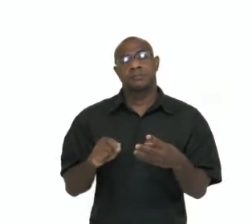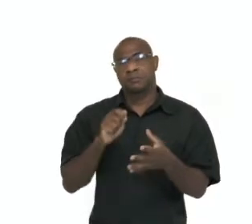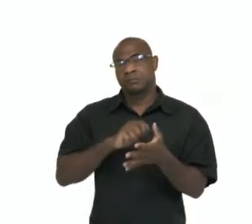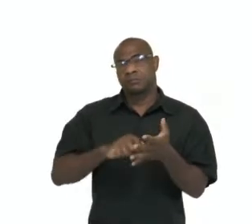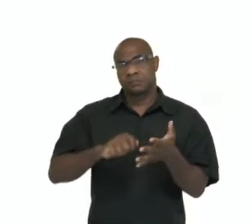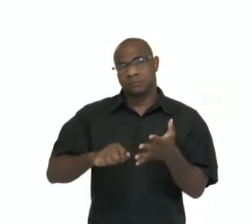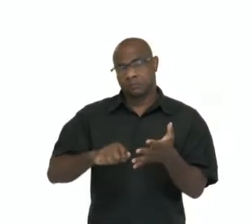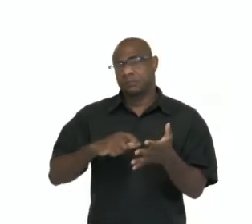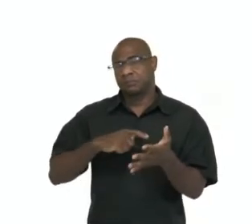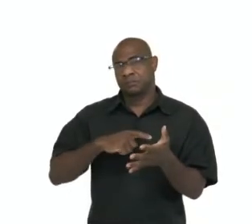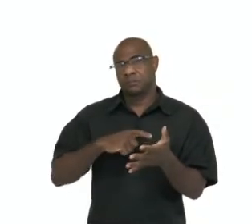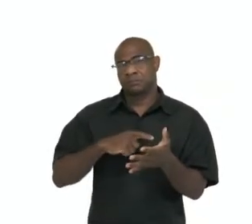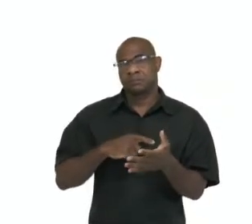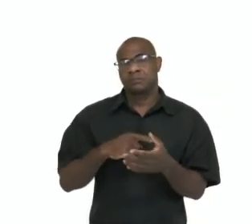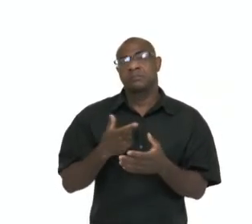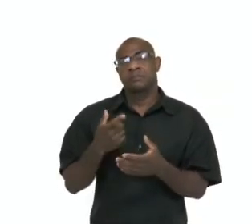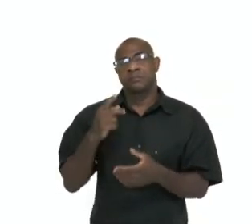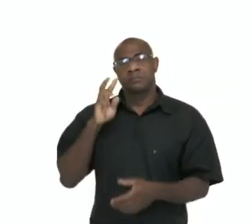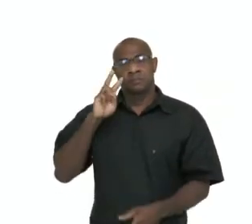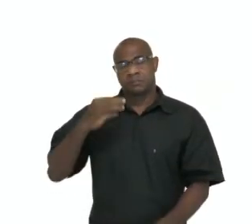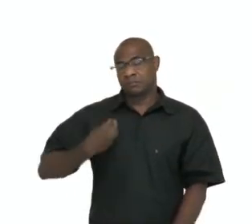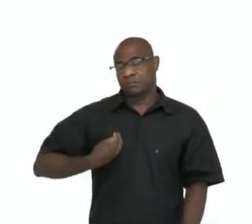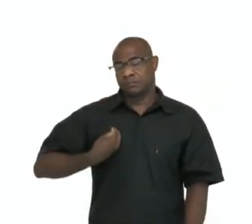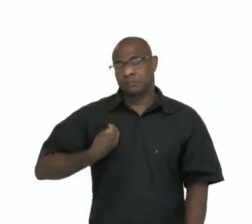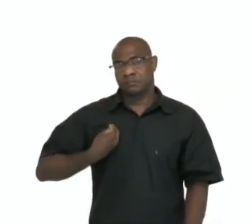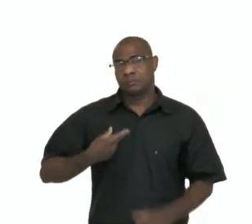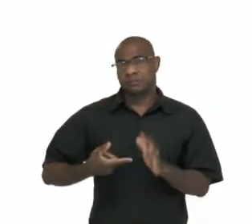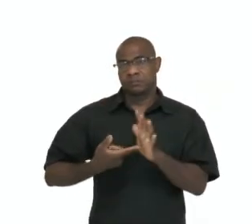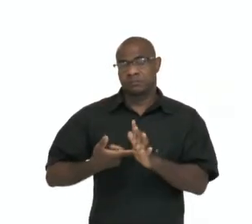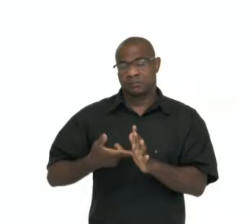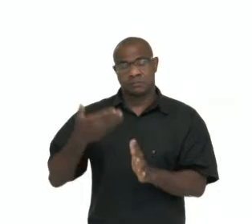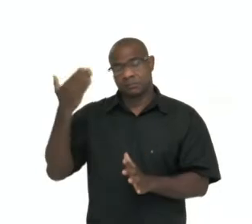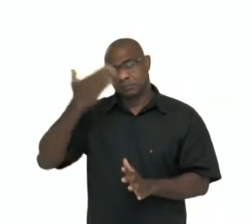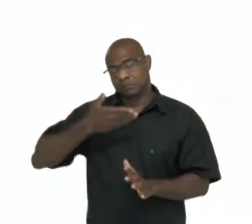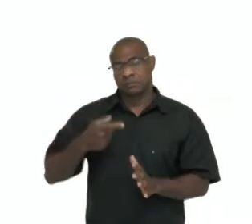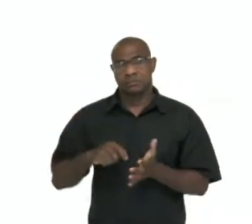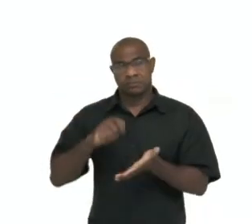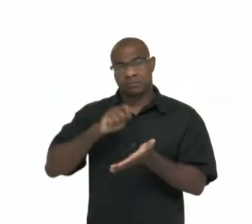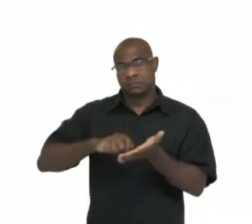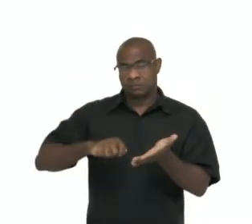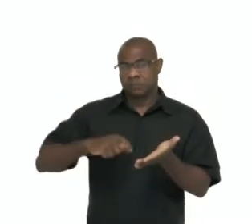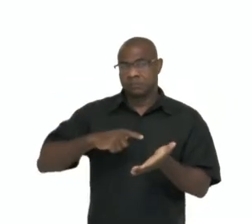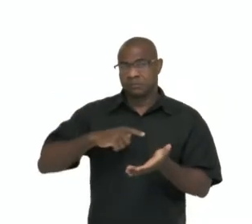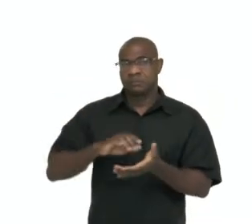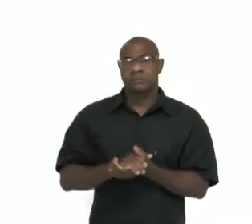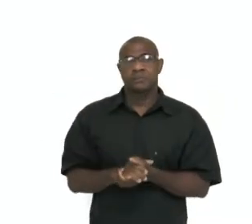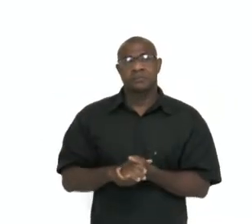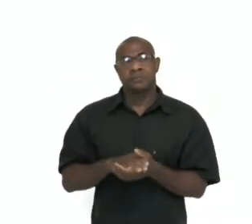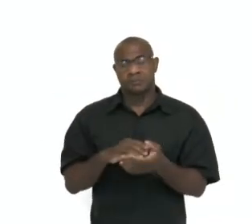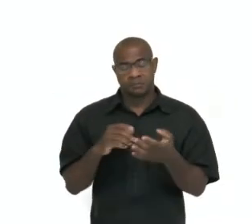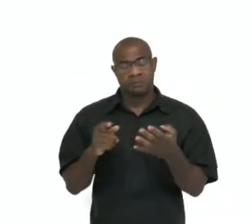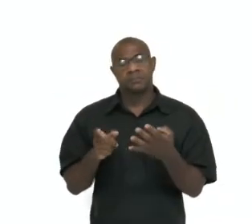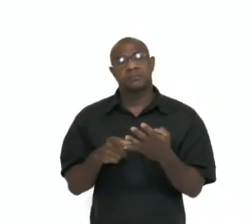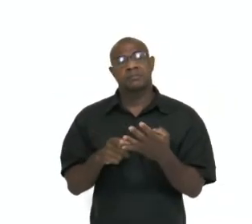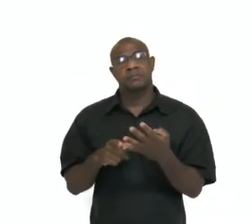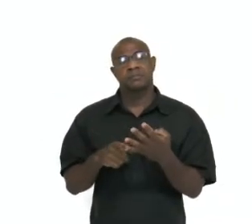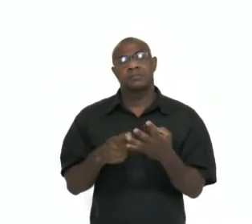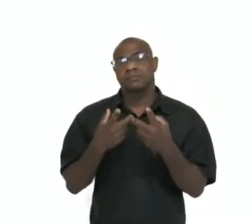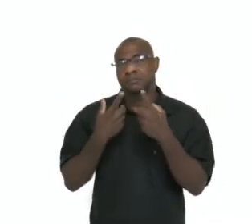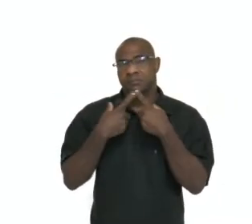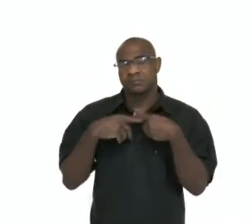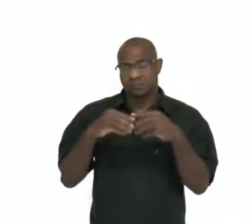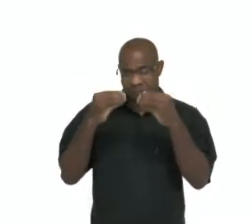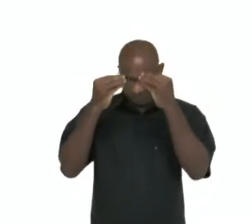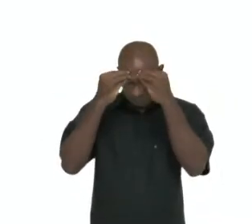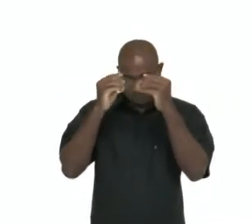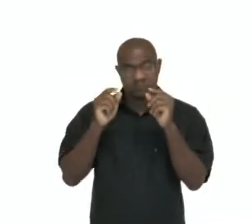Manuel Perna, testemunha. Autor implícito, protagonista duplo de Buelquen. A linguagem de que tipo